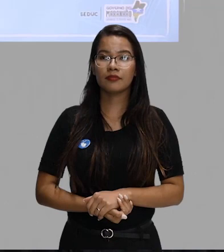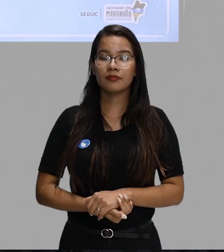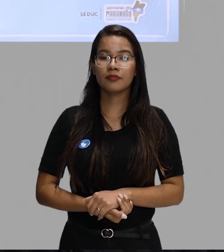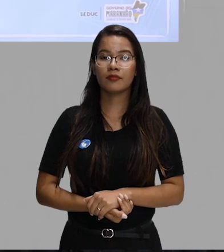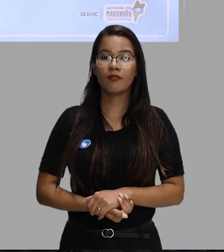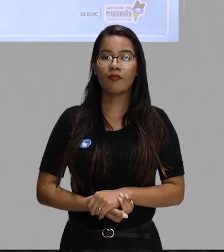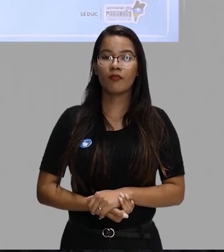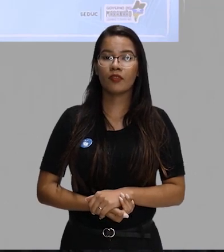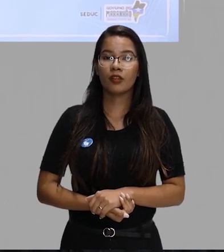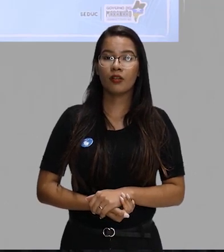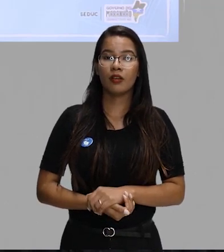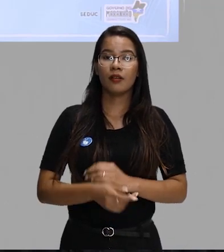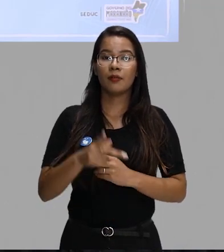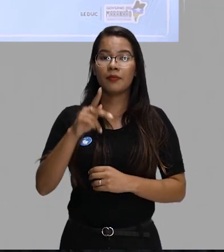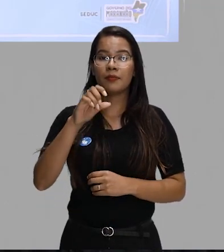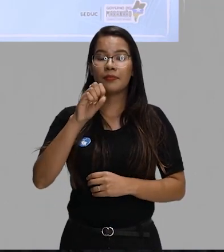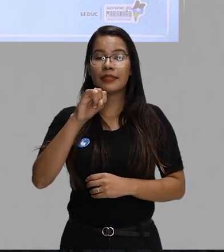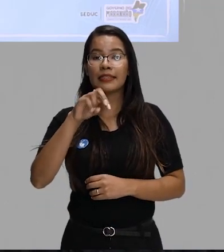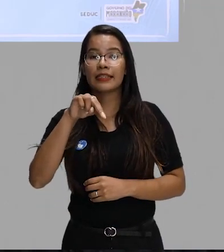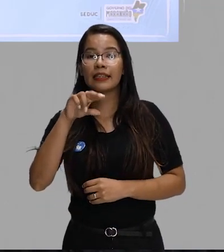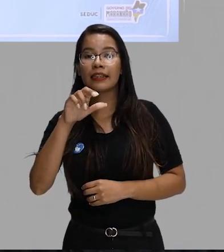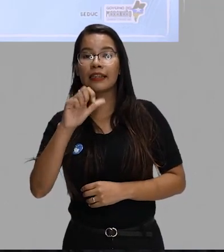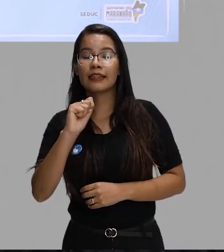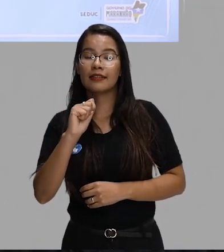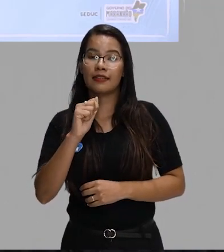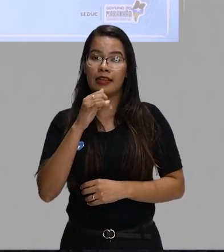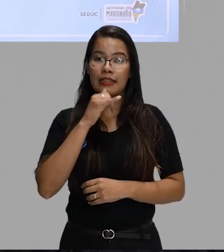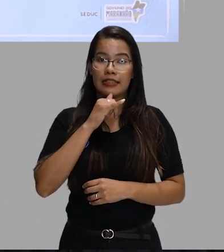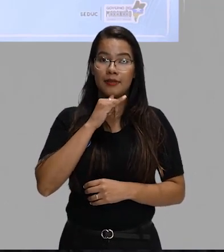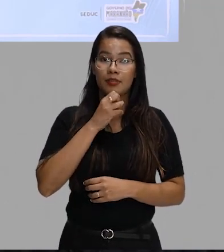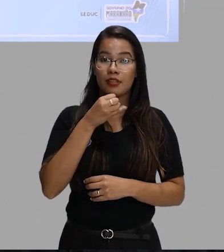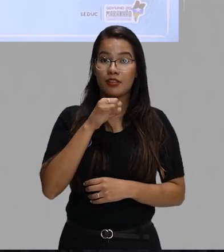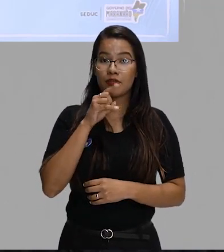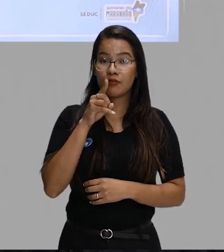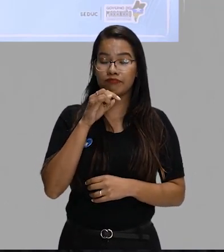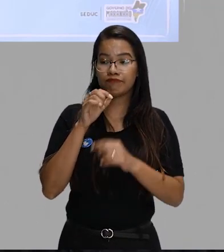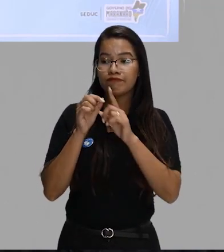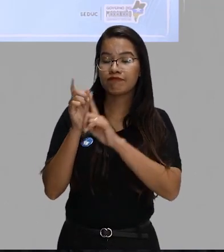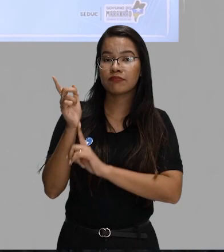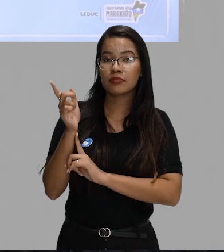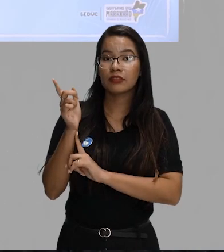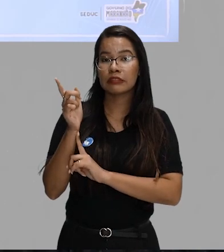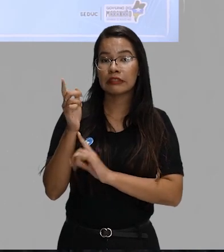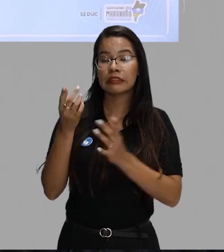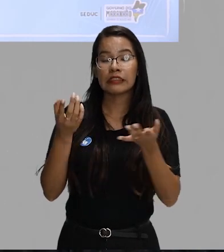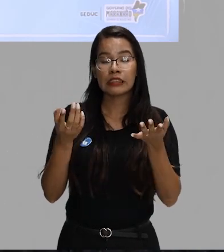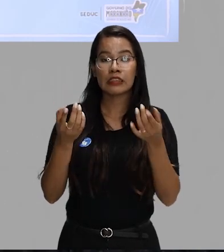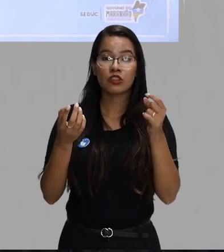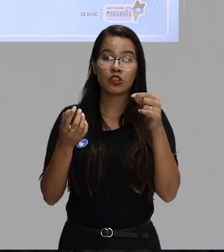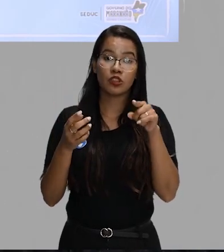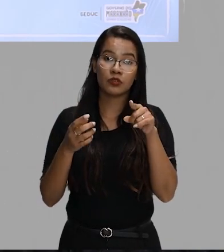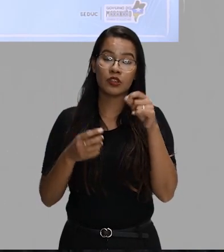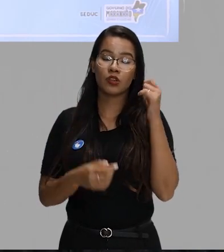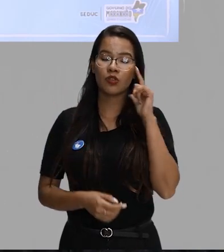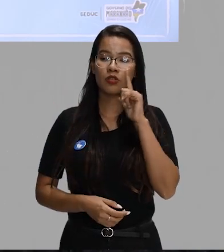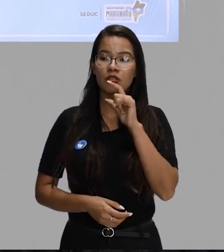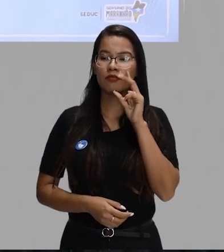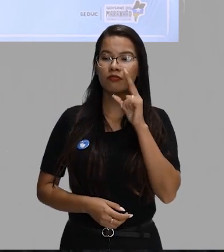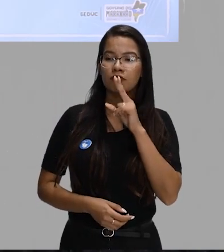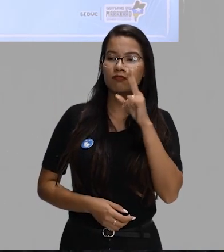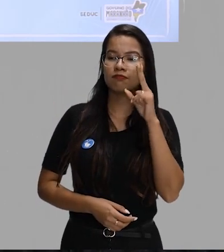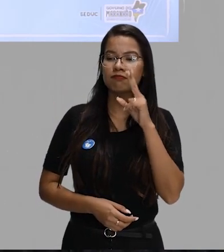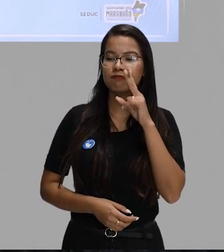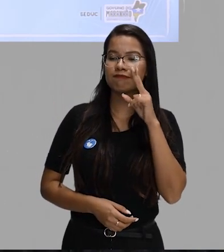Uma piscina, por exemplo. Se você estiver do lado de fora desta piscina, e por um acaso você consiga ver o fundo dessa